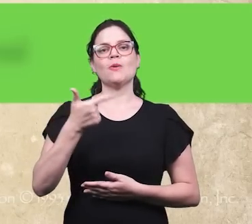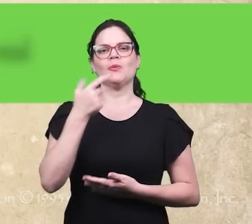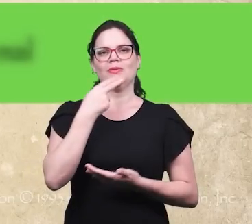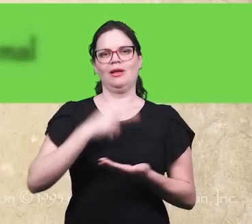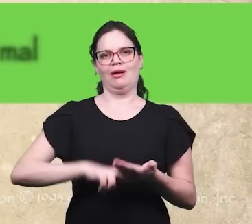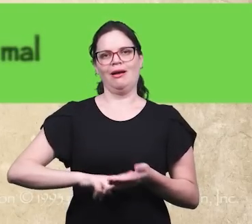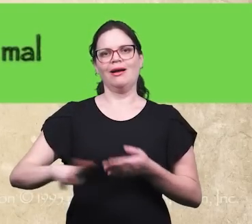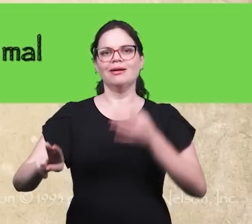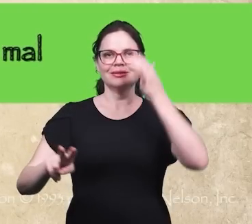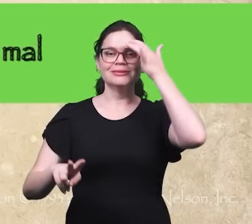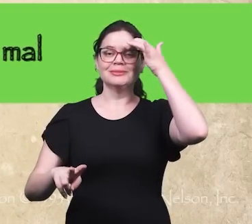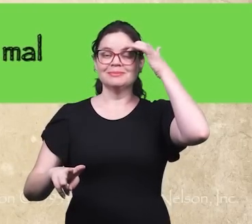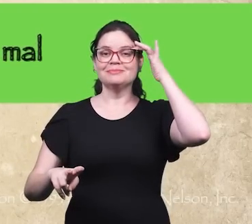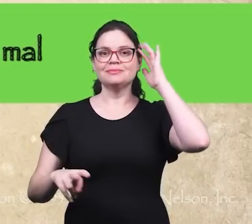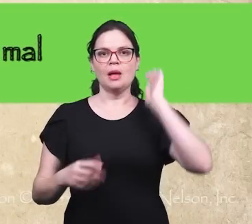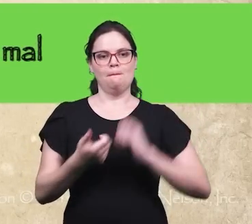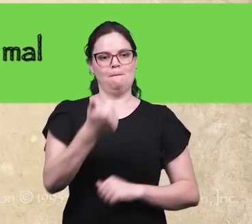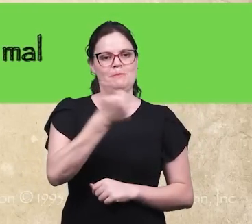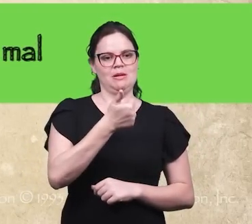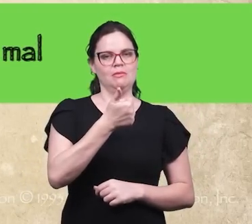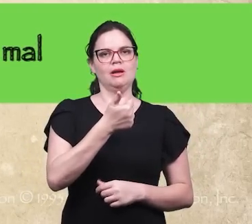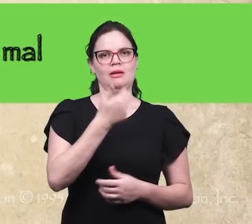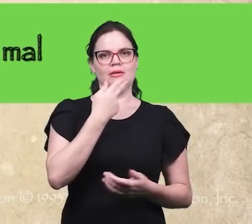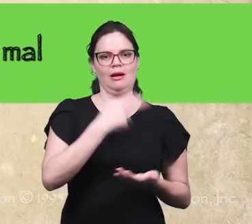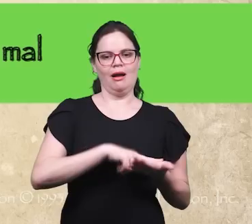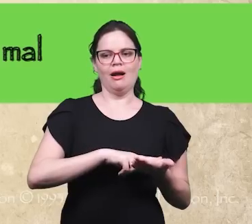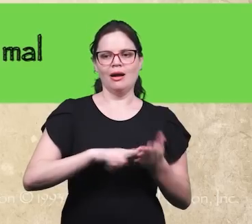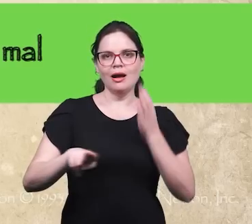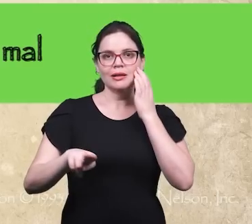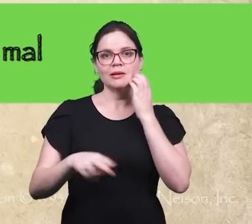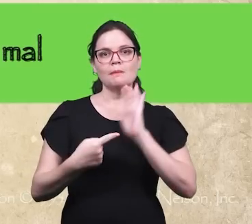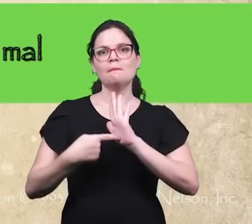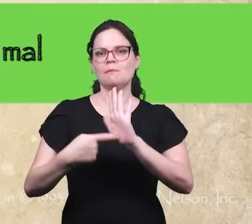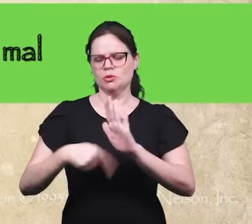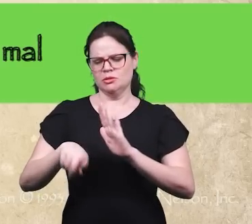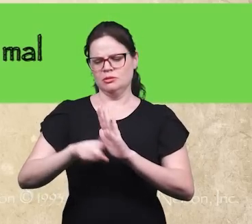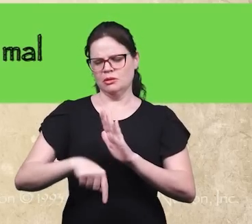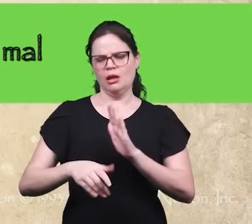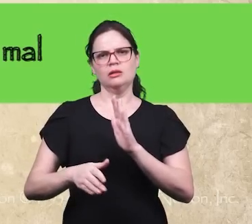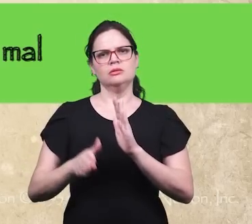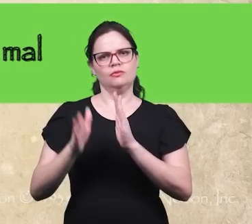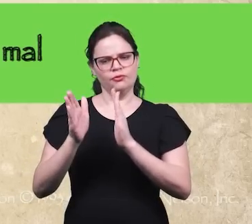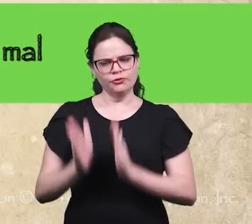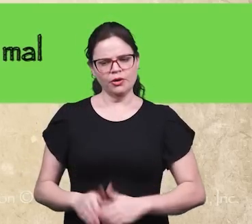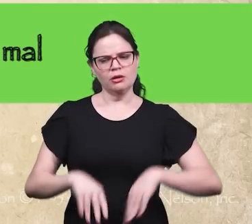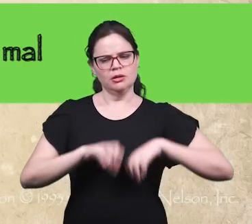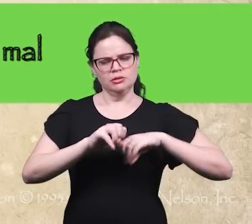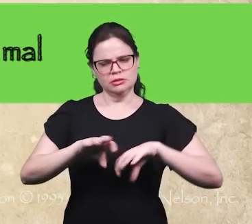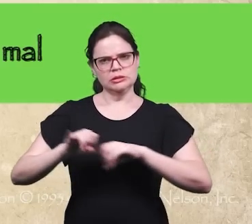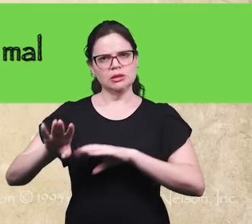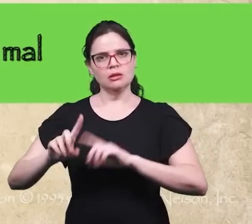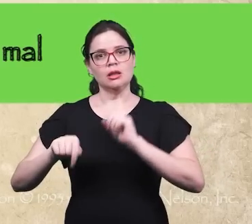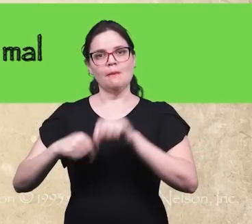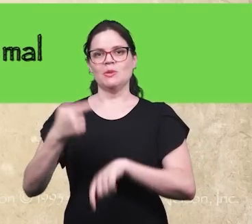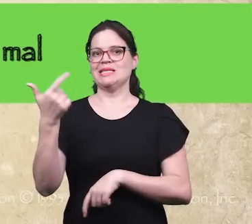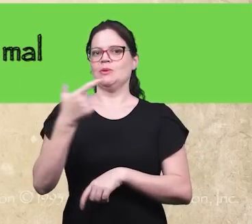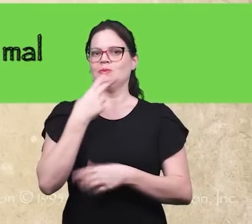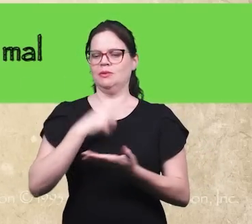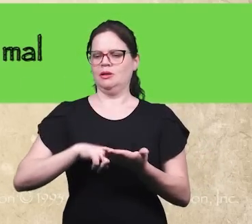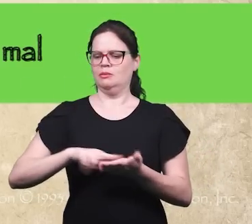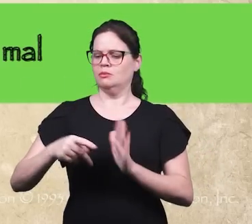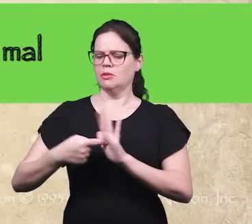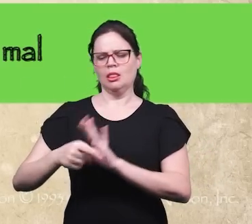Então, está a justificativa porque que Paulo escreveu 2 Tessalonicenses. Assim, não será assim.